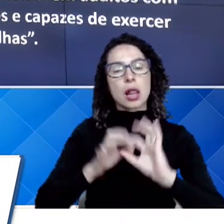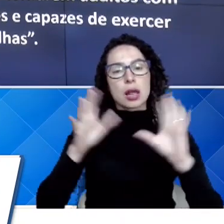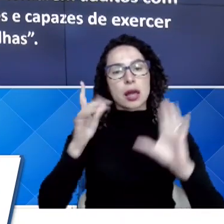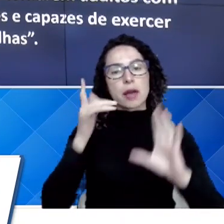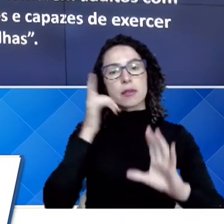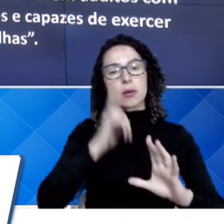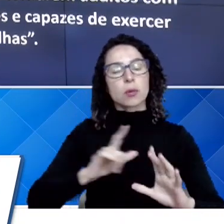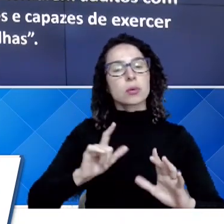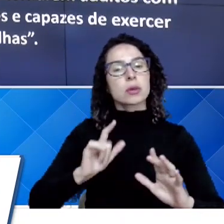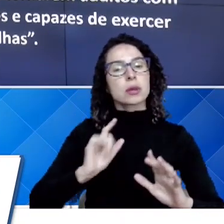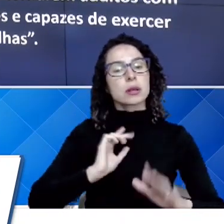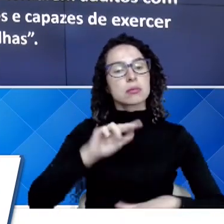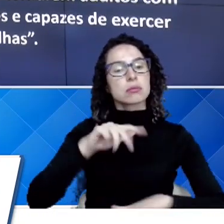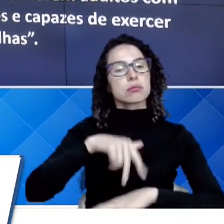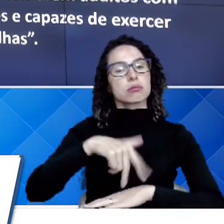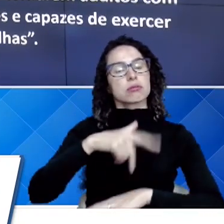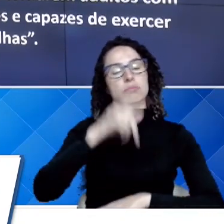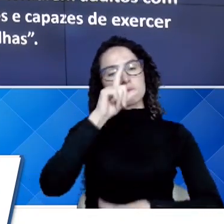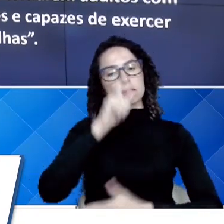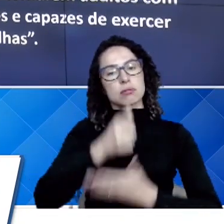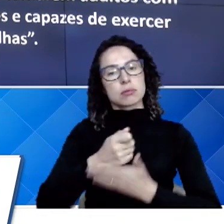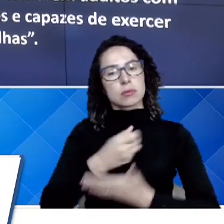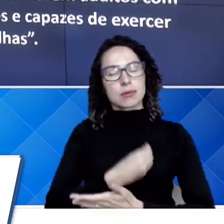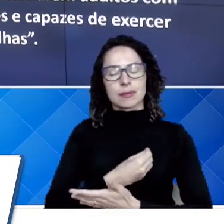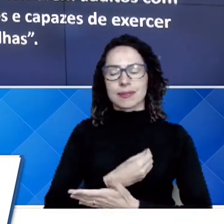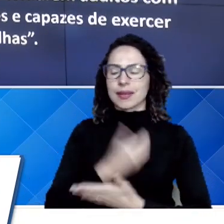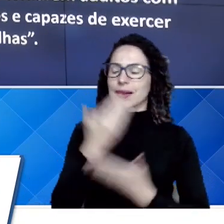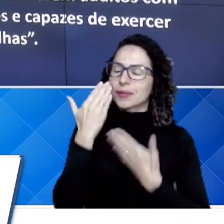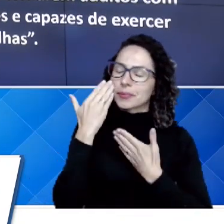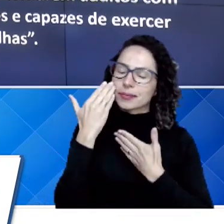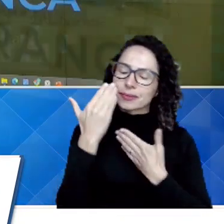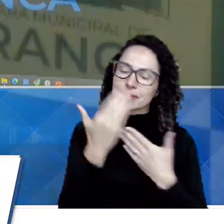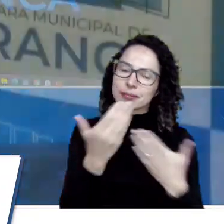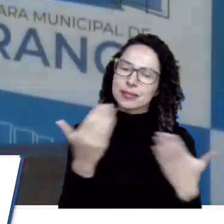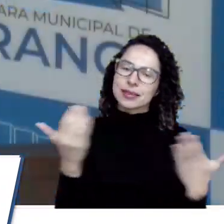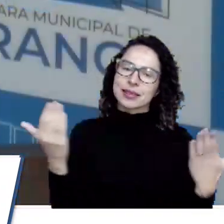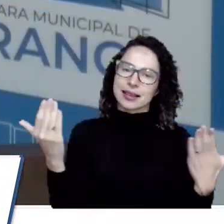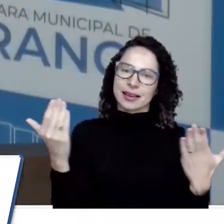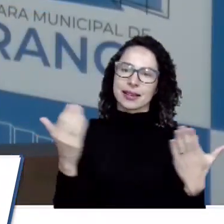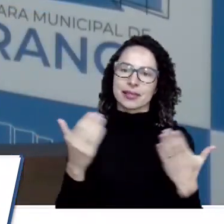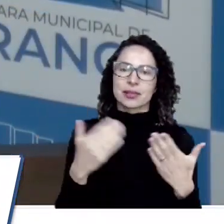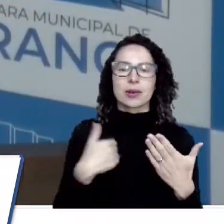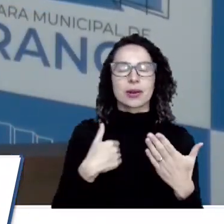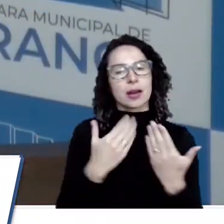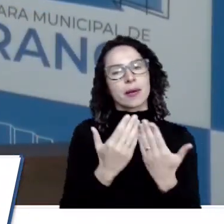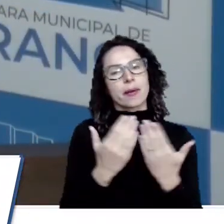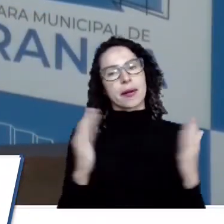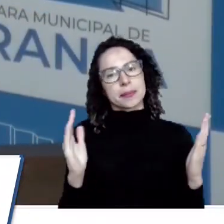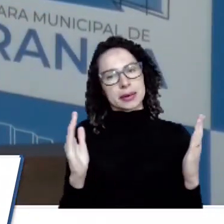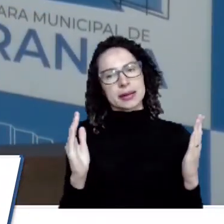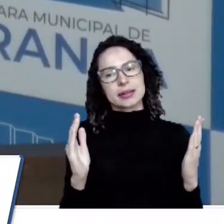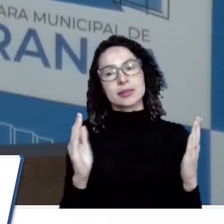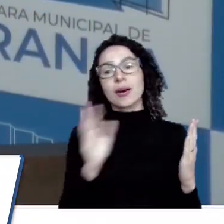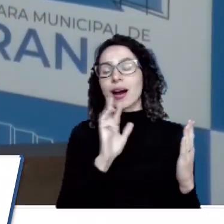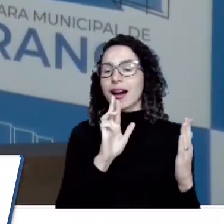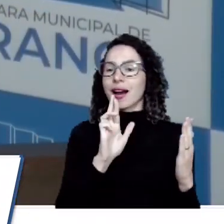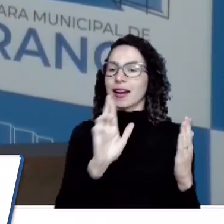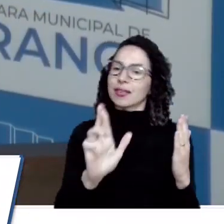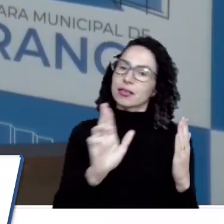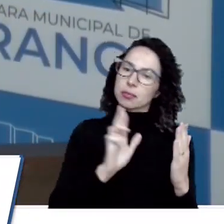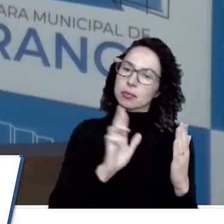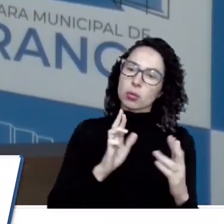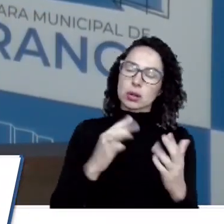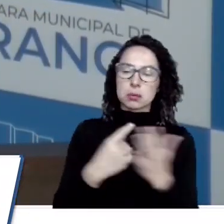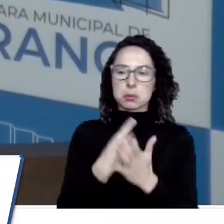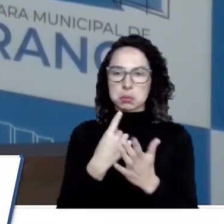suas escolhas. Senhores, muito obrigado e fico aí, disposto a responder eventuais dúvidas e perguntas. Eu